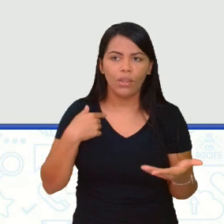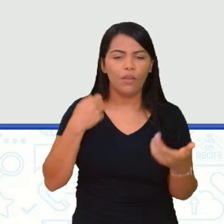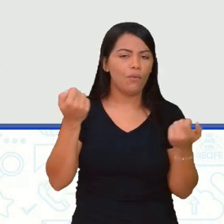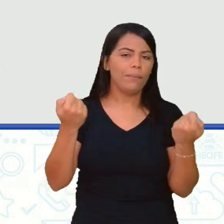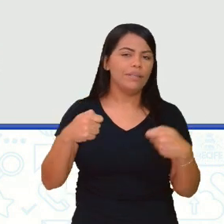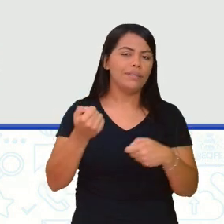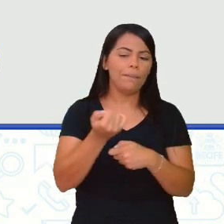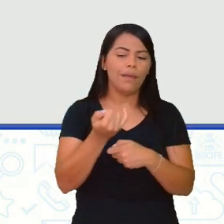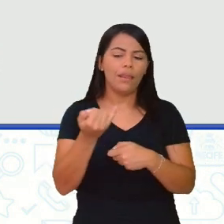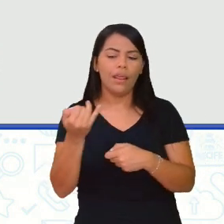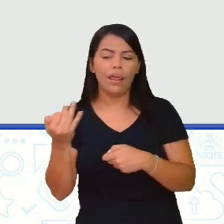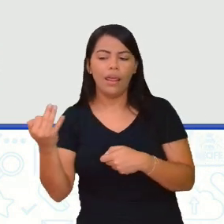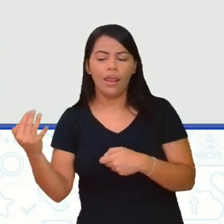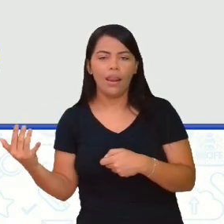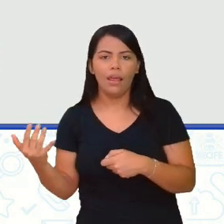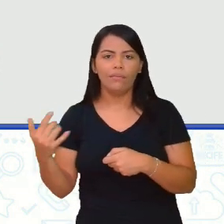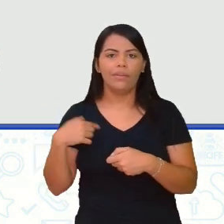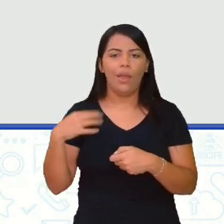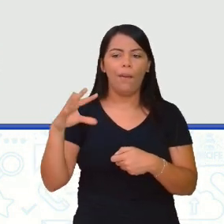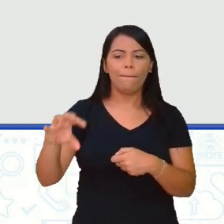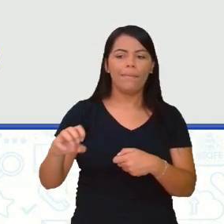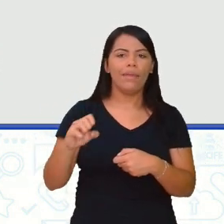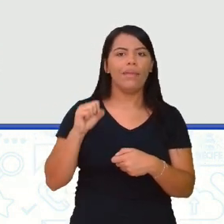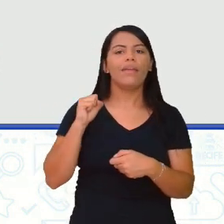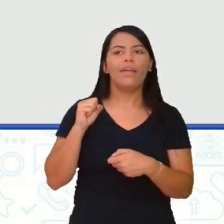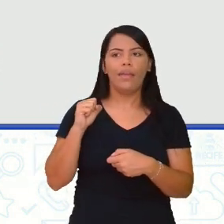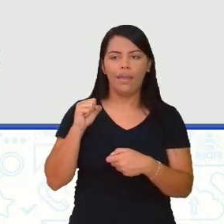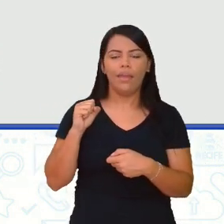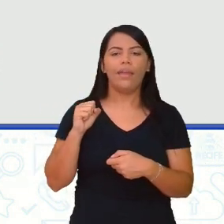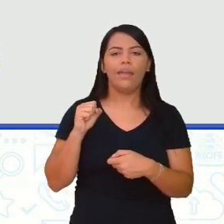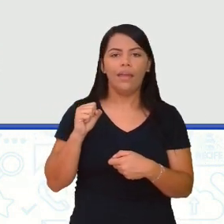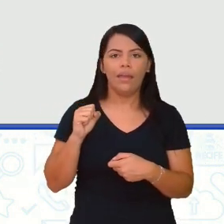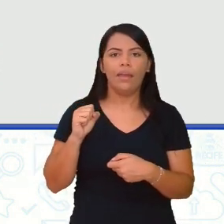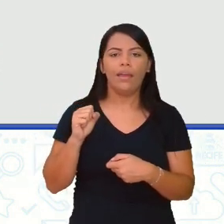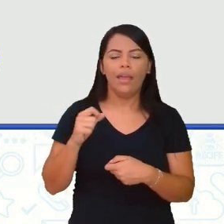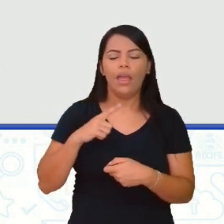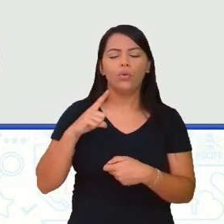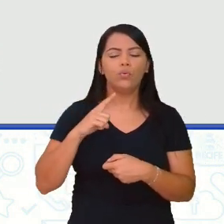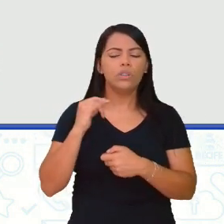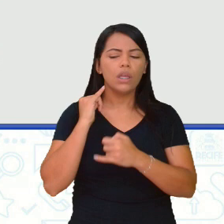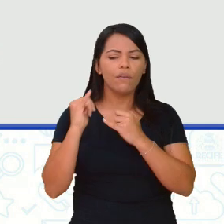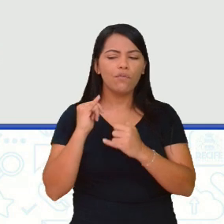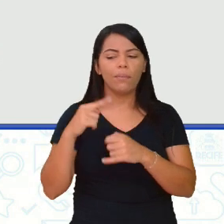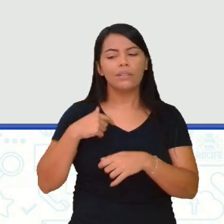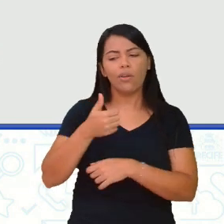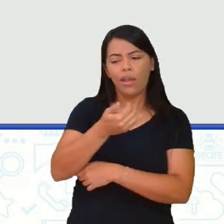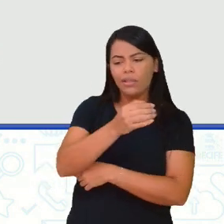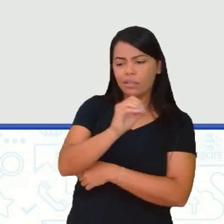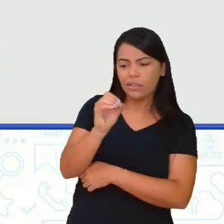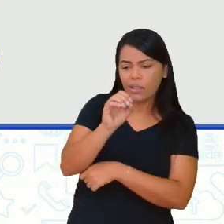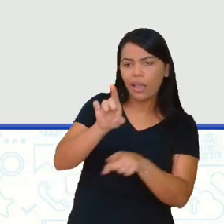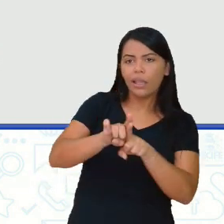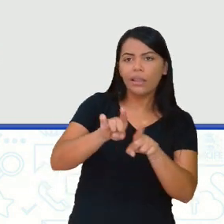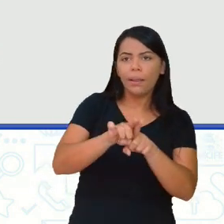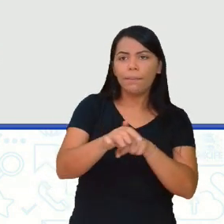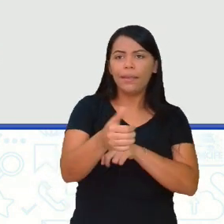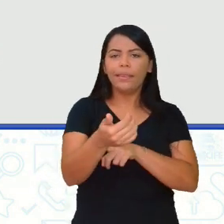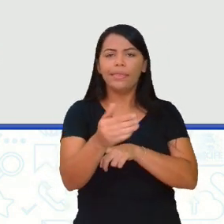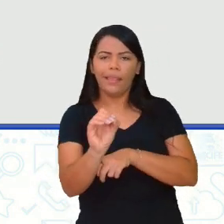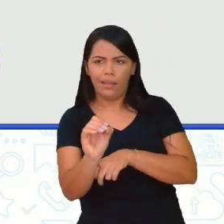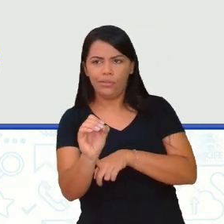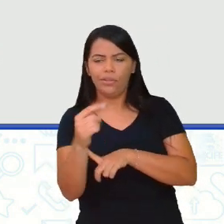contar. Eu peguei ali no meu eixo, eu tinha a informação que ali era 100, ali era 10. Aí eu fui